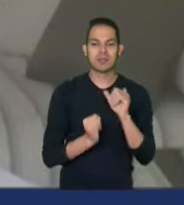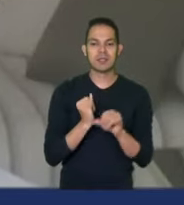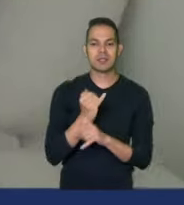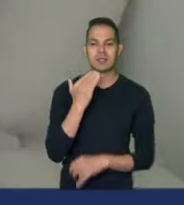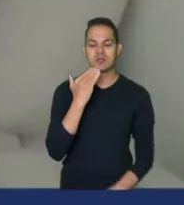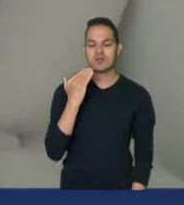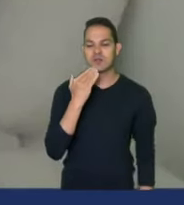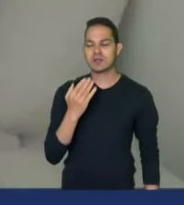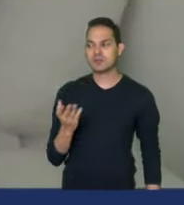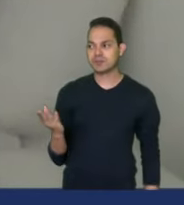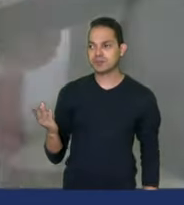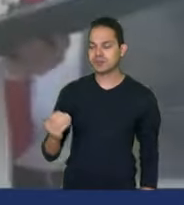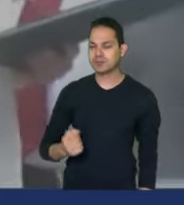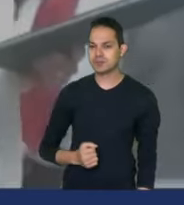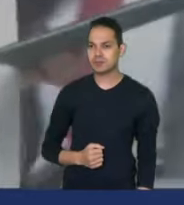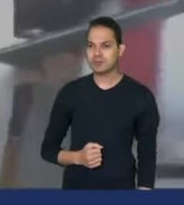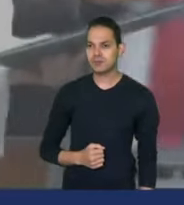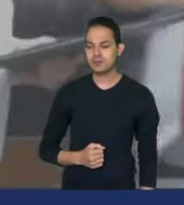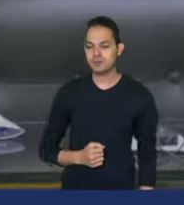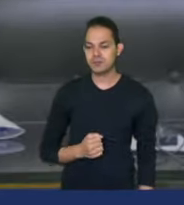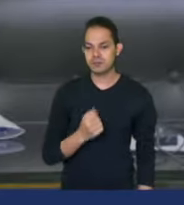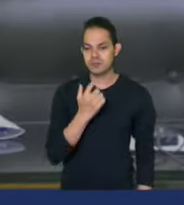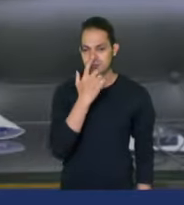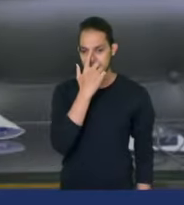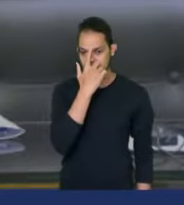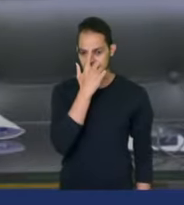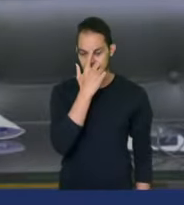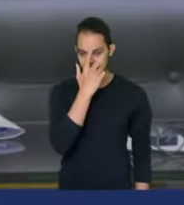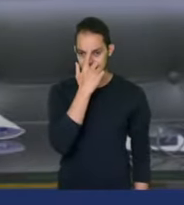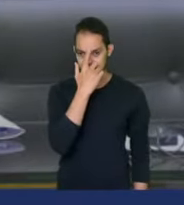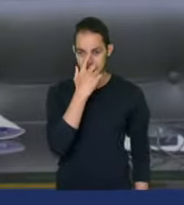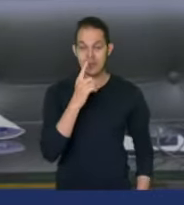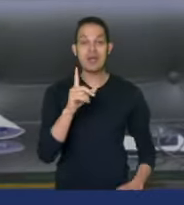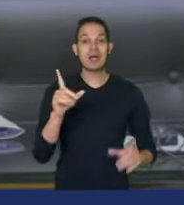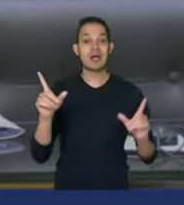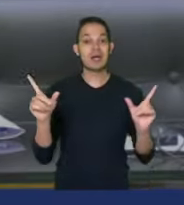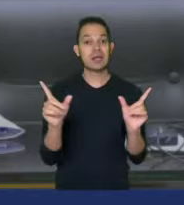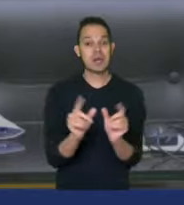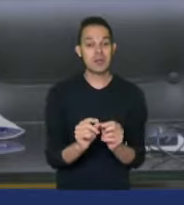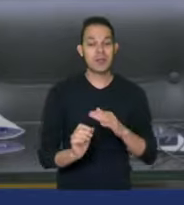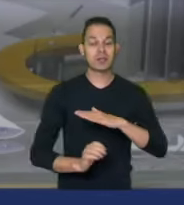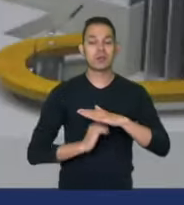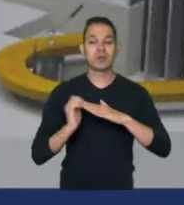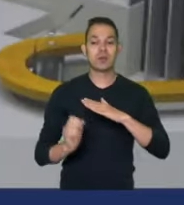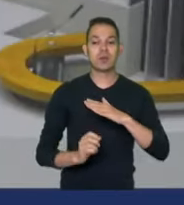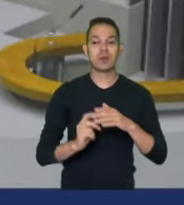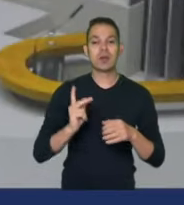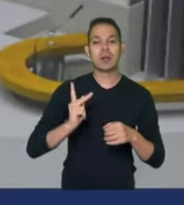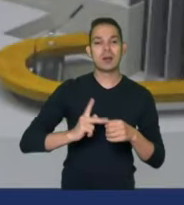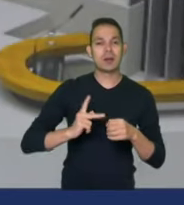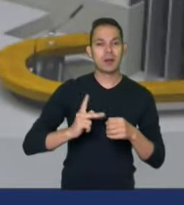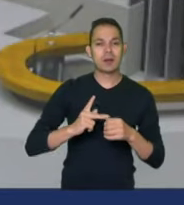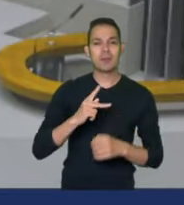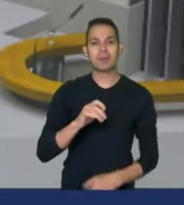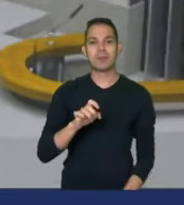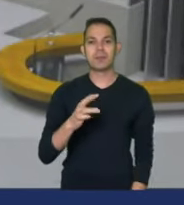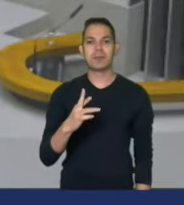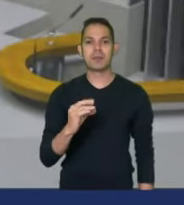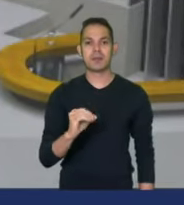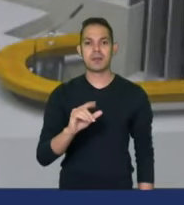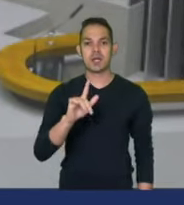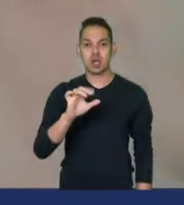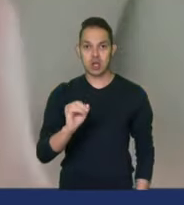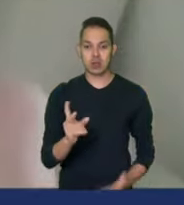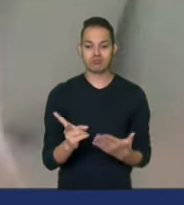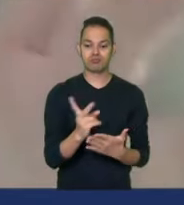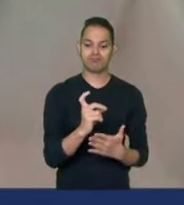R$ 6,03. Então, em suma, empresas petrolíferas precisam ser tributadas. Não